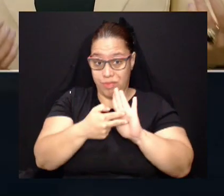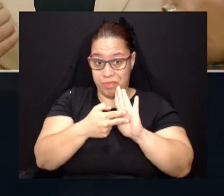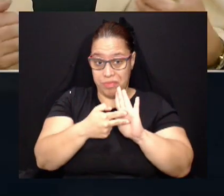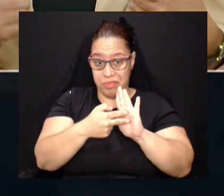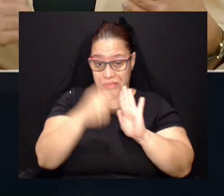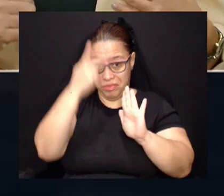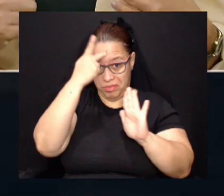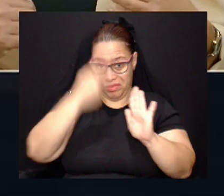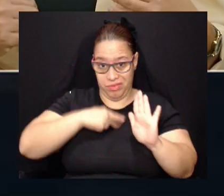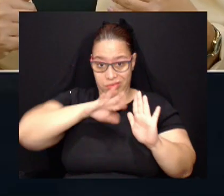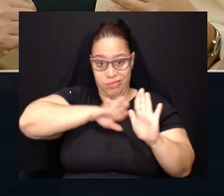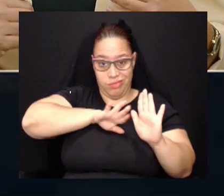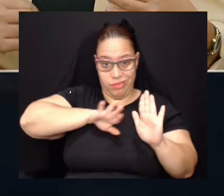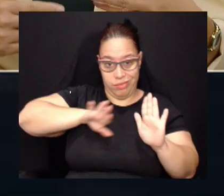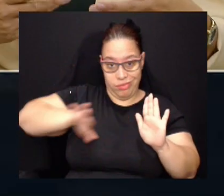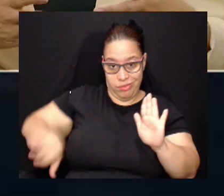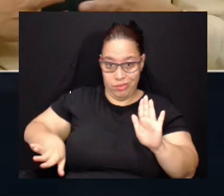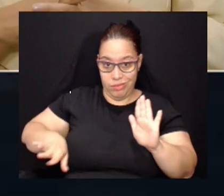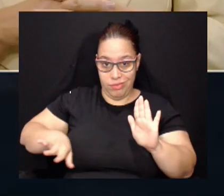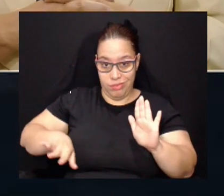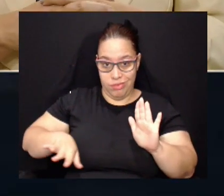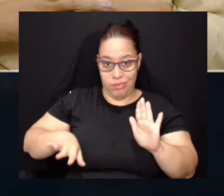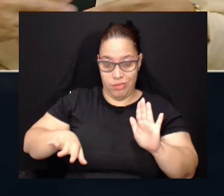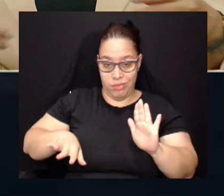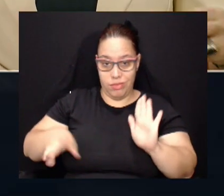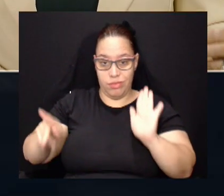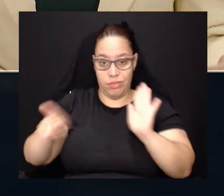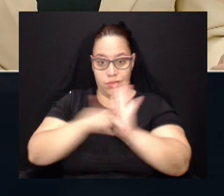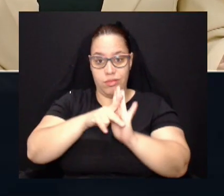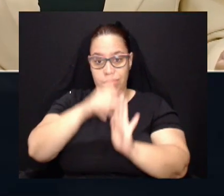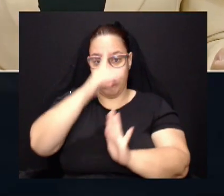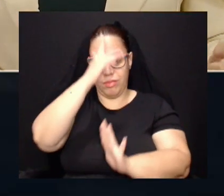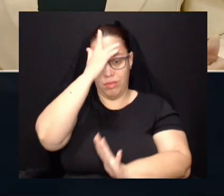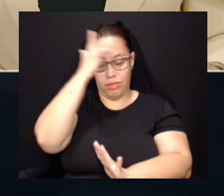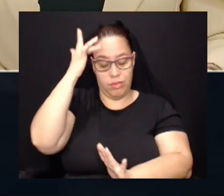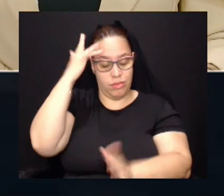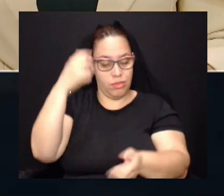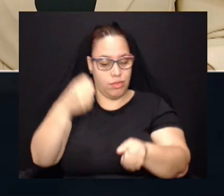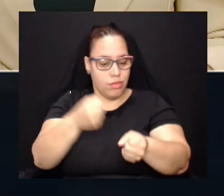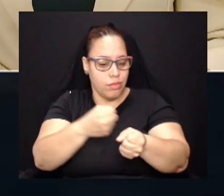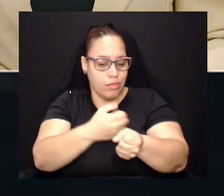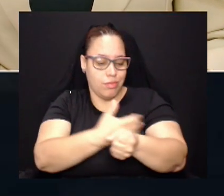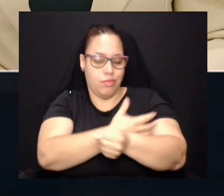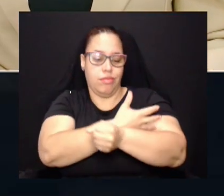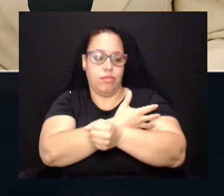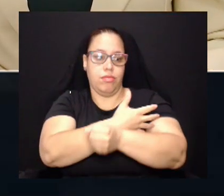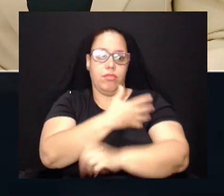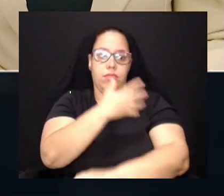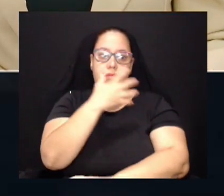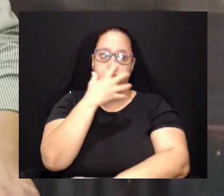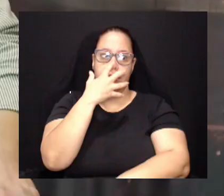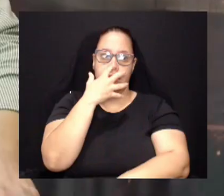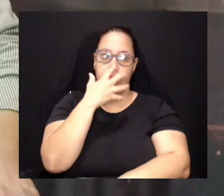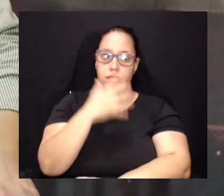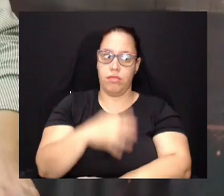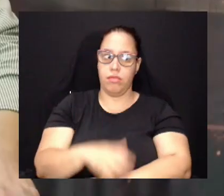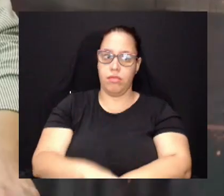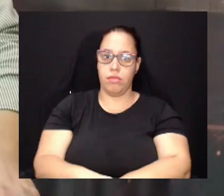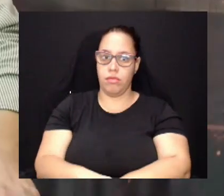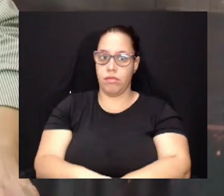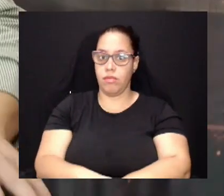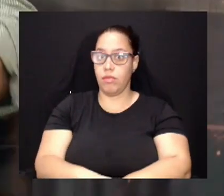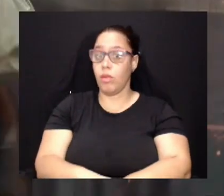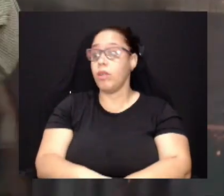mão de si mesmo e da própria saúde emocional, hein? Vamos lá. Acho que esse é um